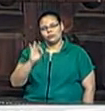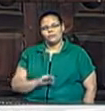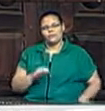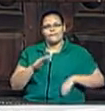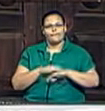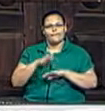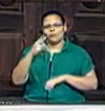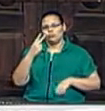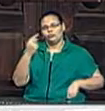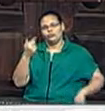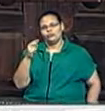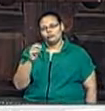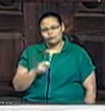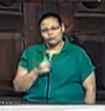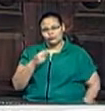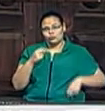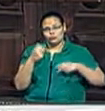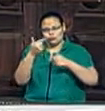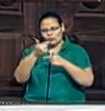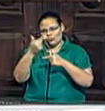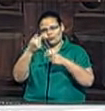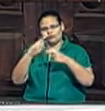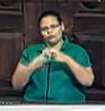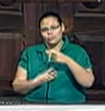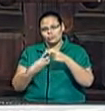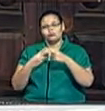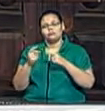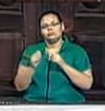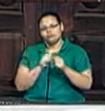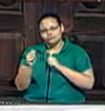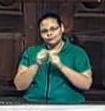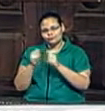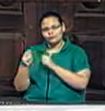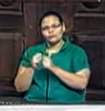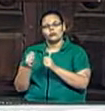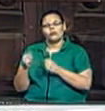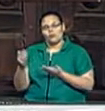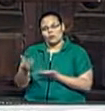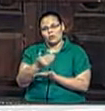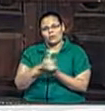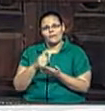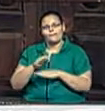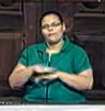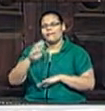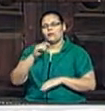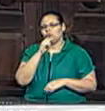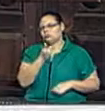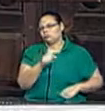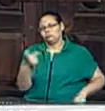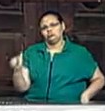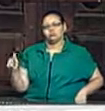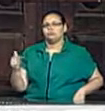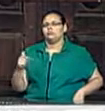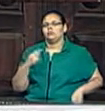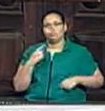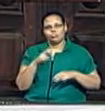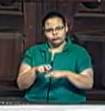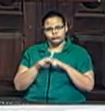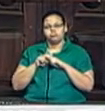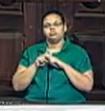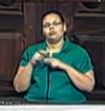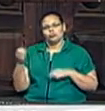de 2/3 do valor que o governo pretendia ou economizar ou arrecadar a mais, não existe mais por